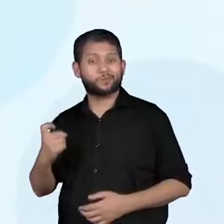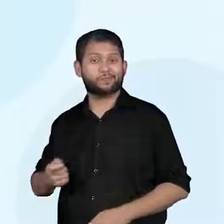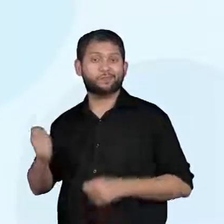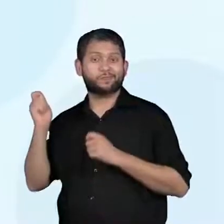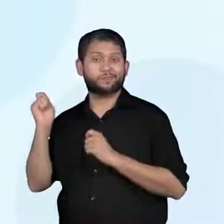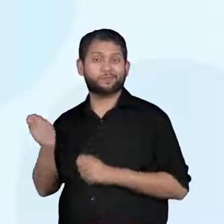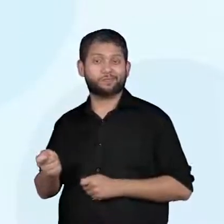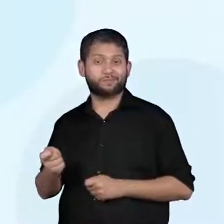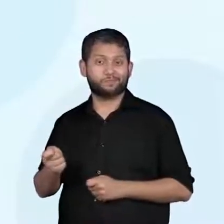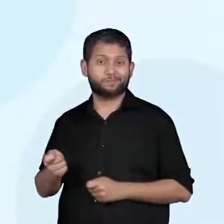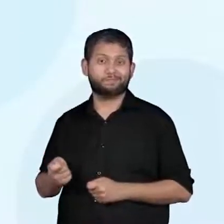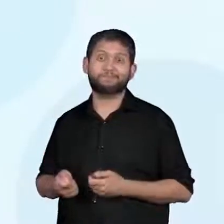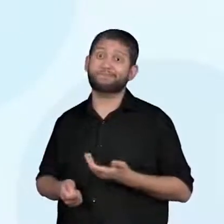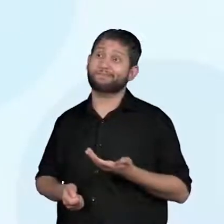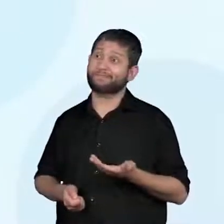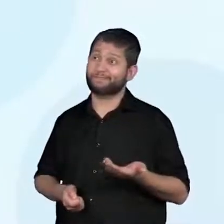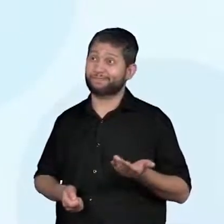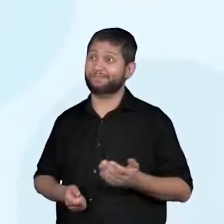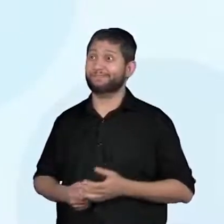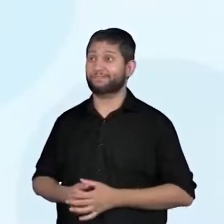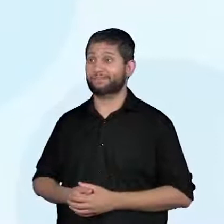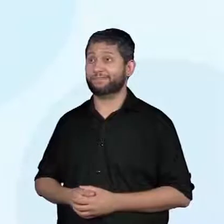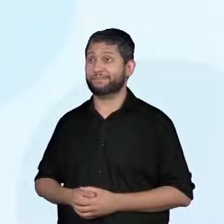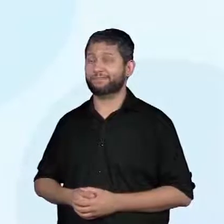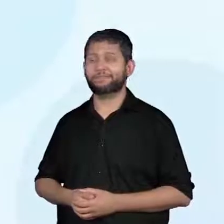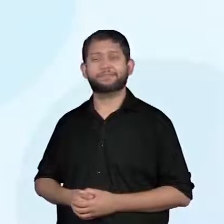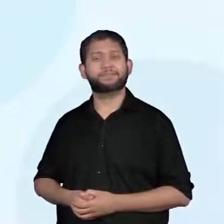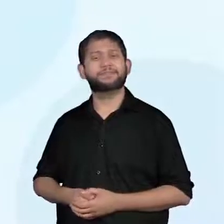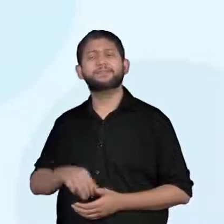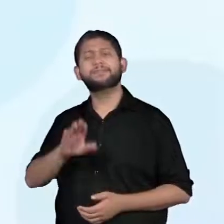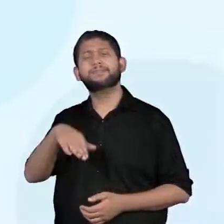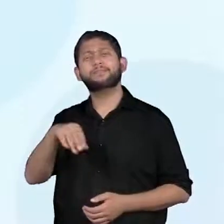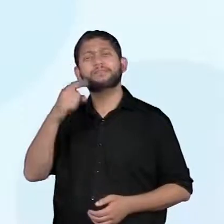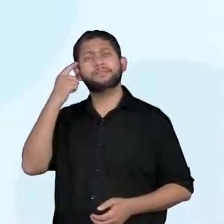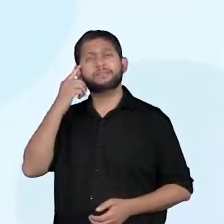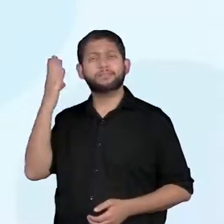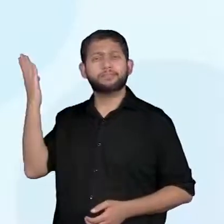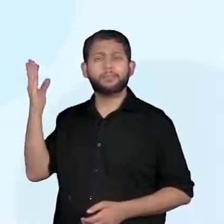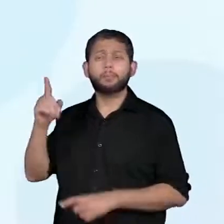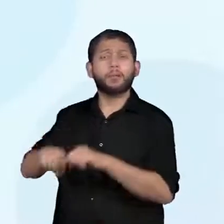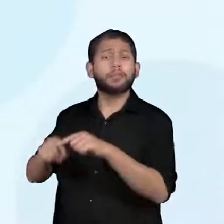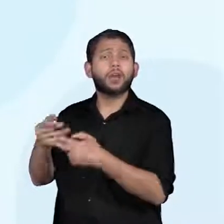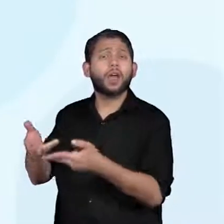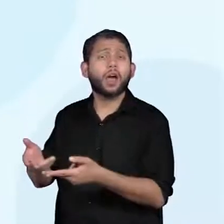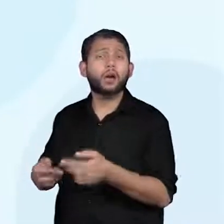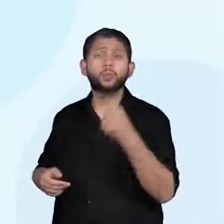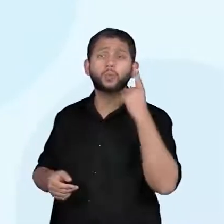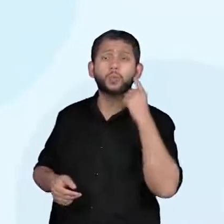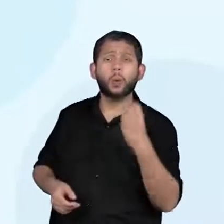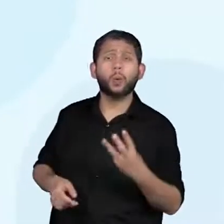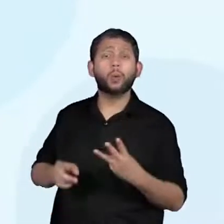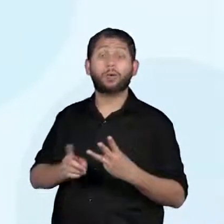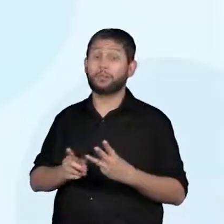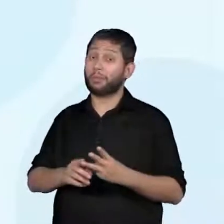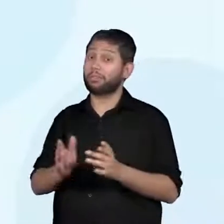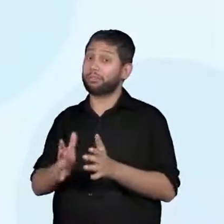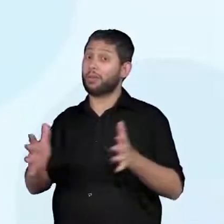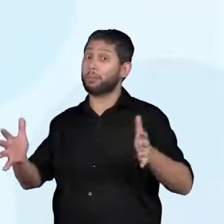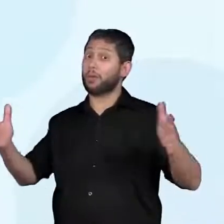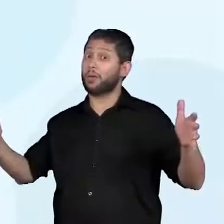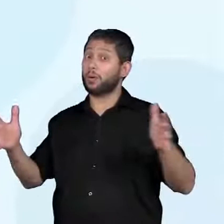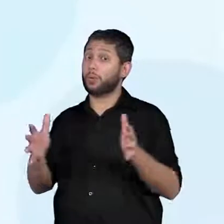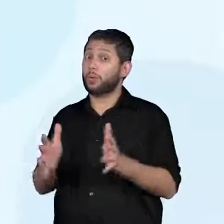som. Muito bem. Vamos pensar também nos materiais e no